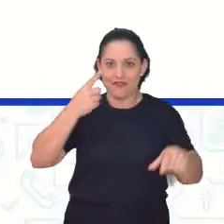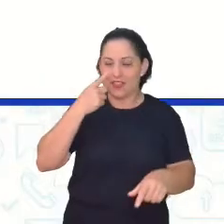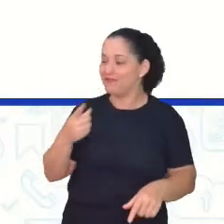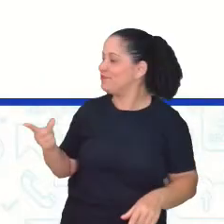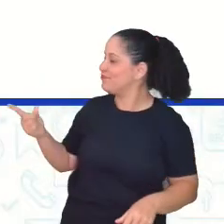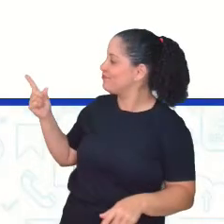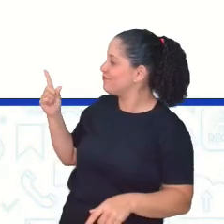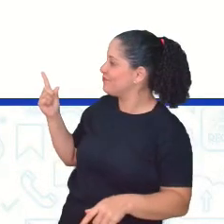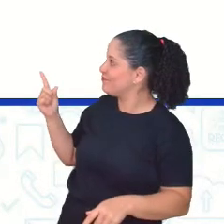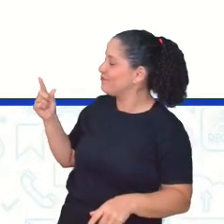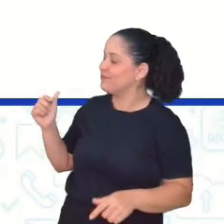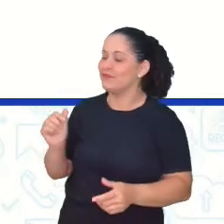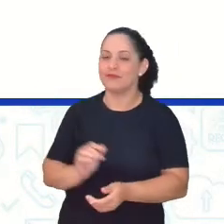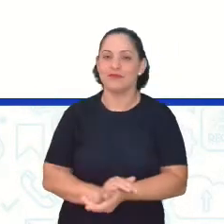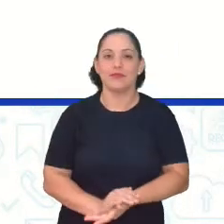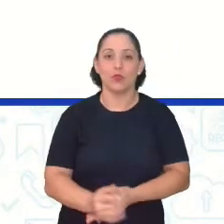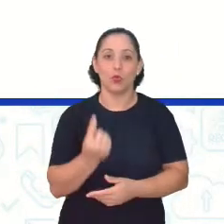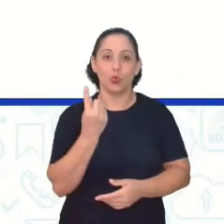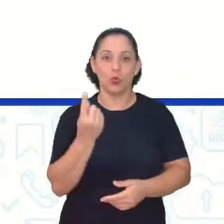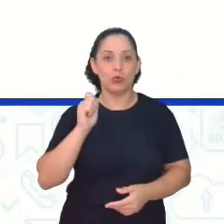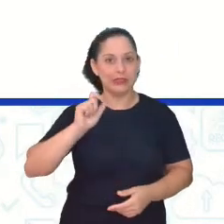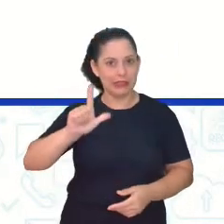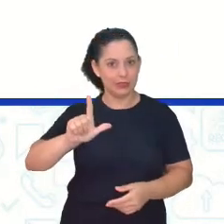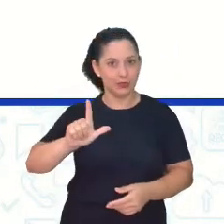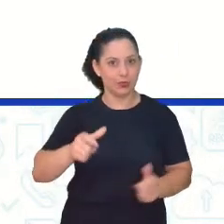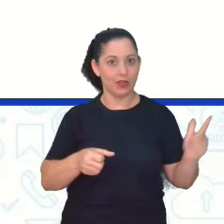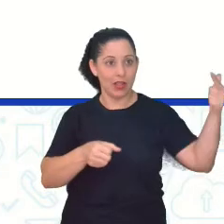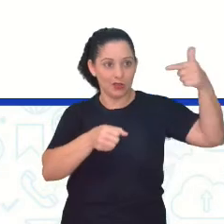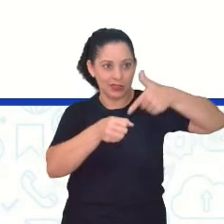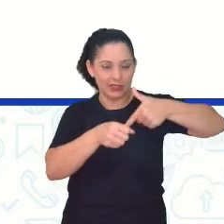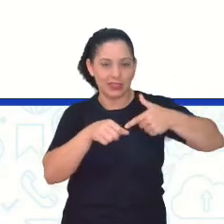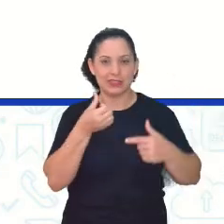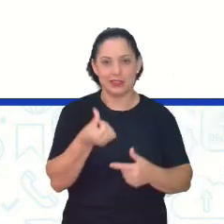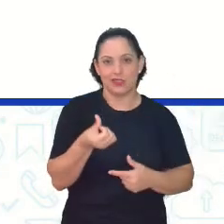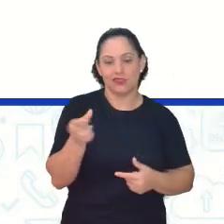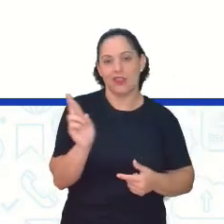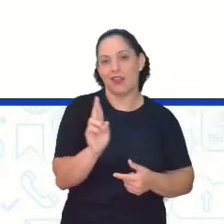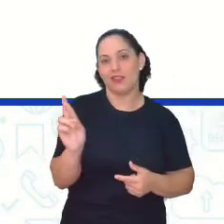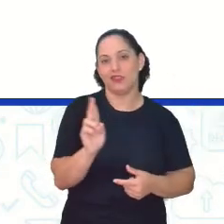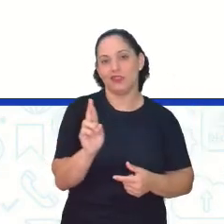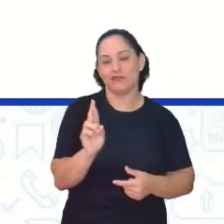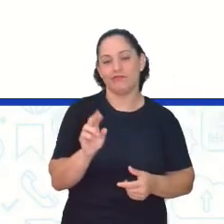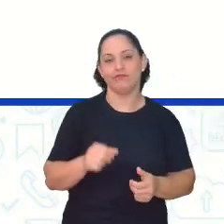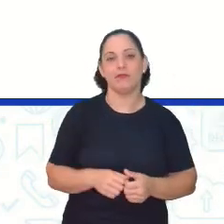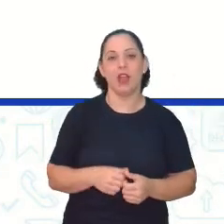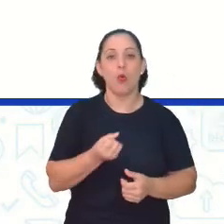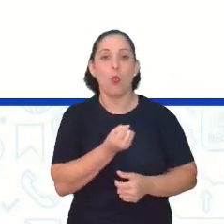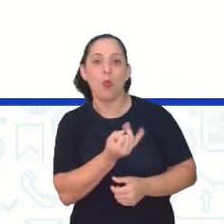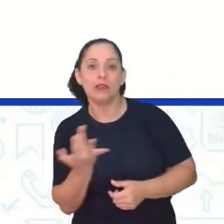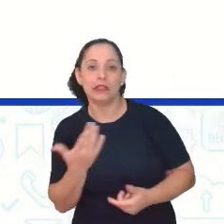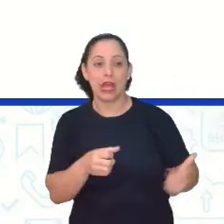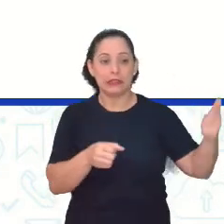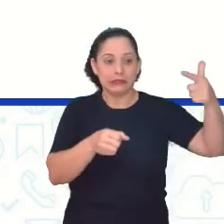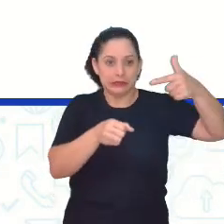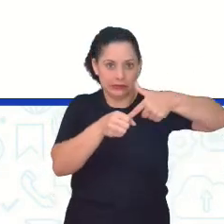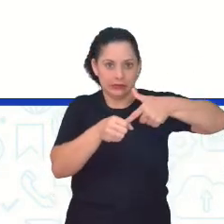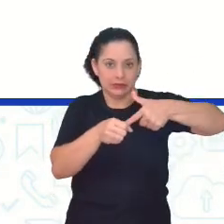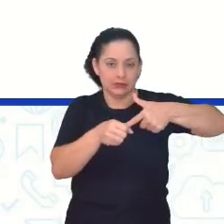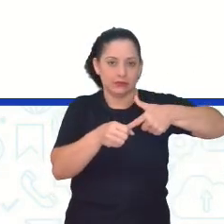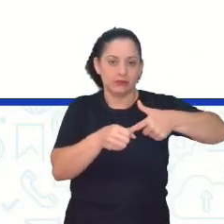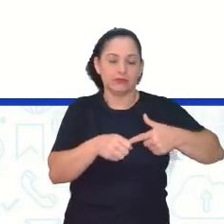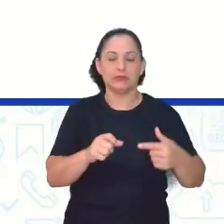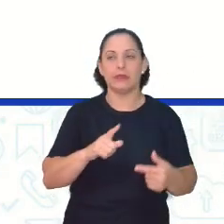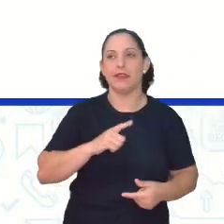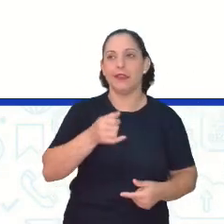1 litro de gasolina custa quanto? R$6. Então, a quantidade de litros de gasolina que você vai colocar